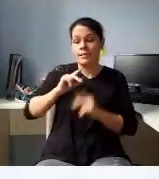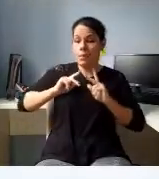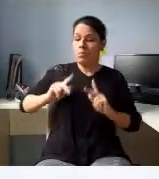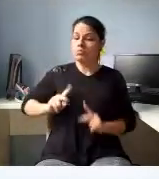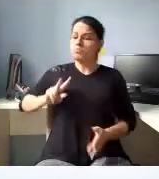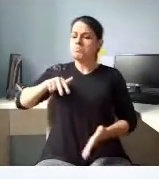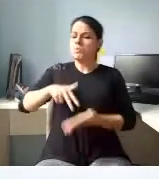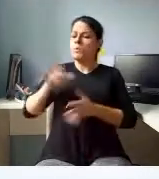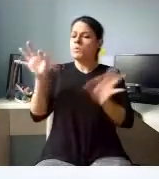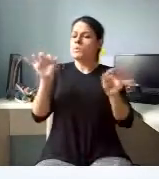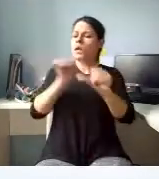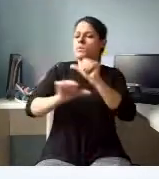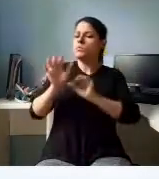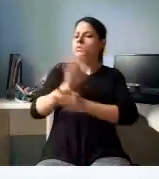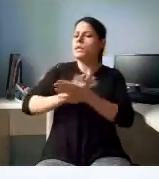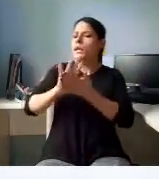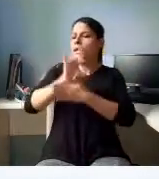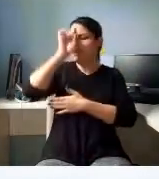nada altera?